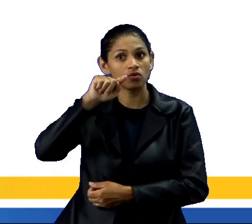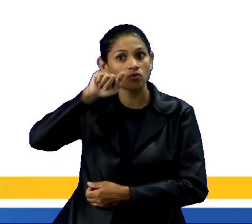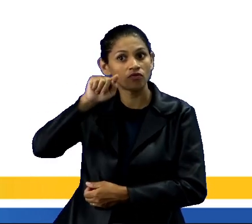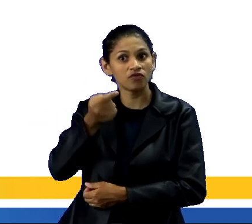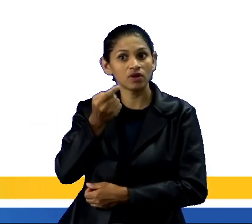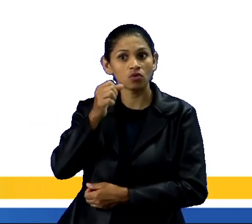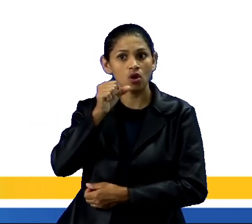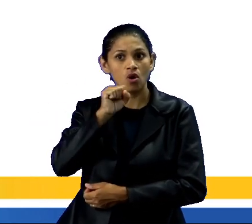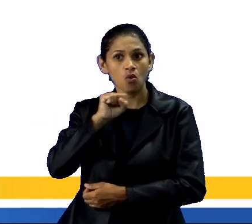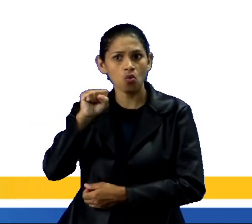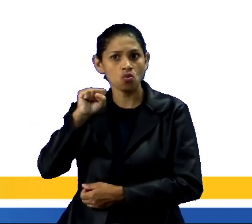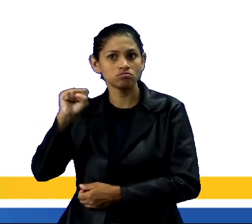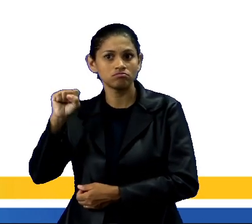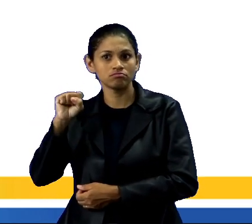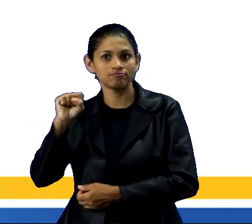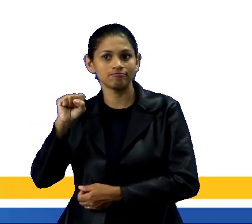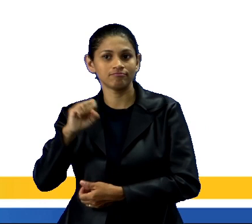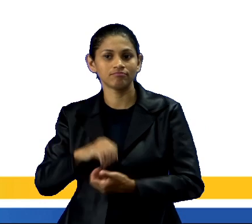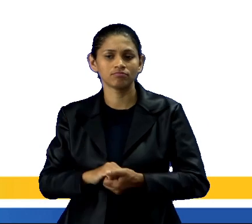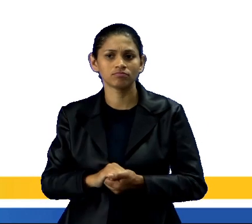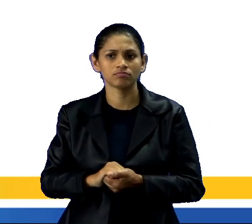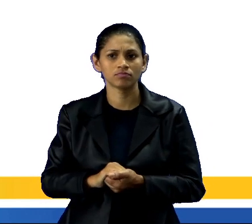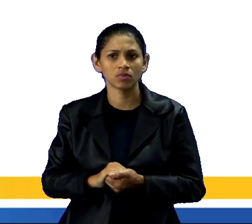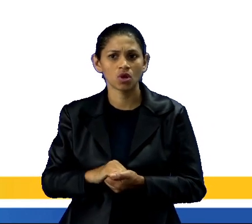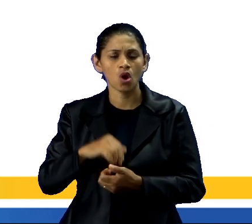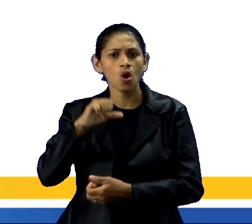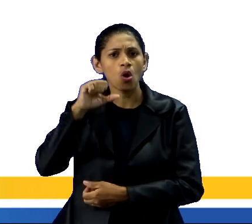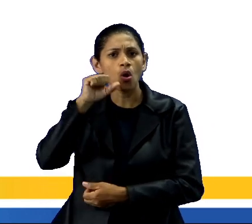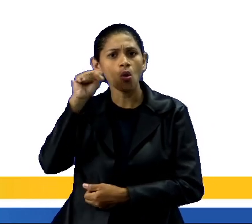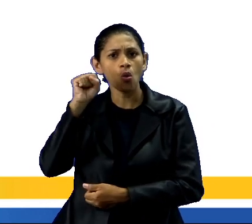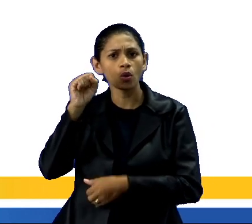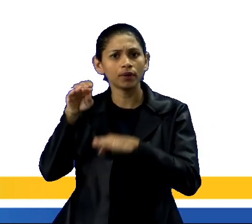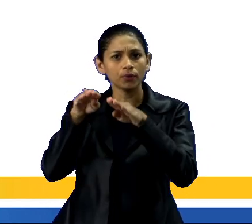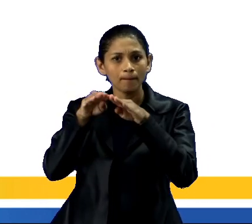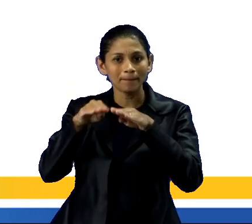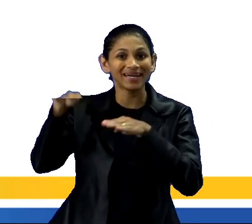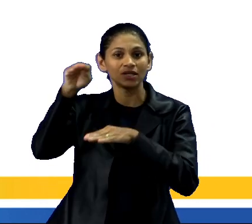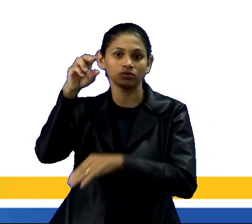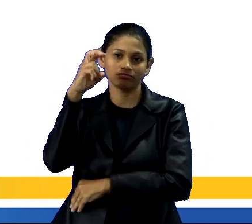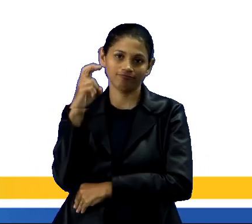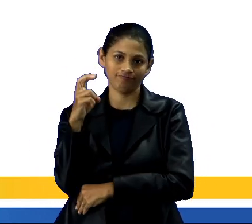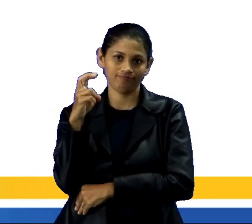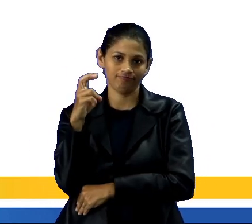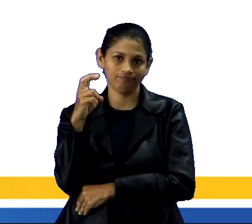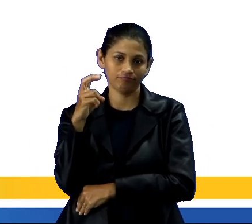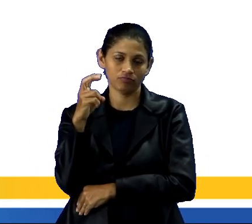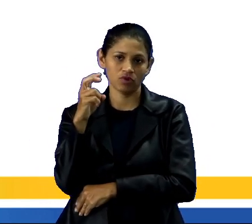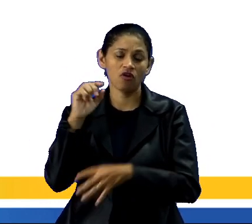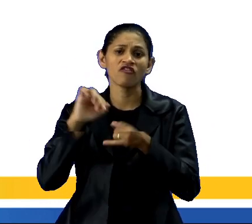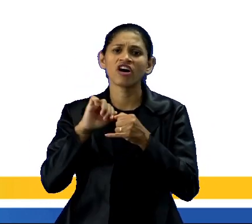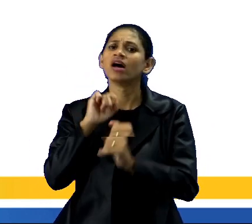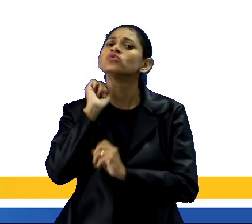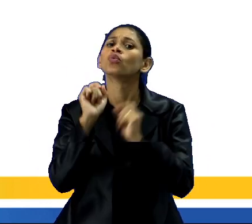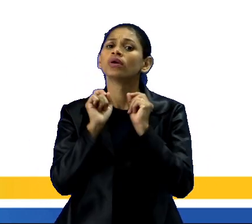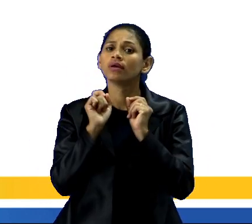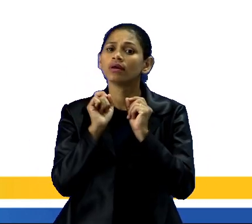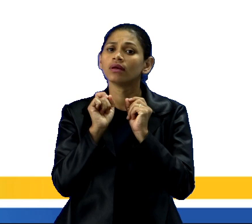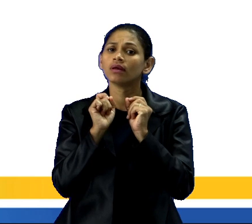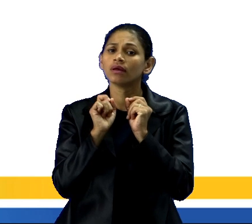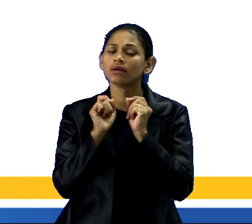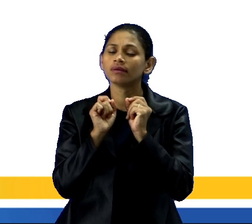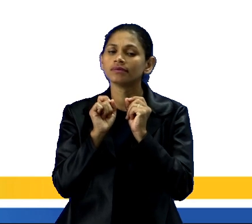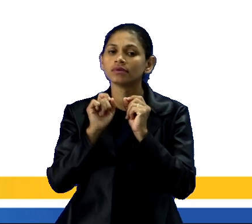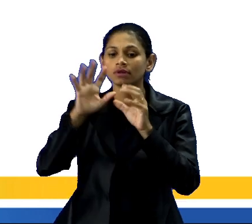5,888. 5,8, o 8, o que ele é? Maior que 5, né? Então, o que eu faço? Eu